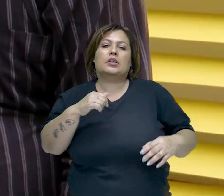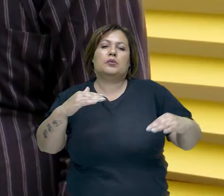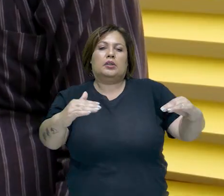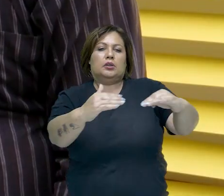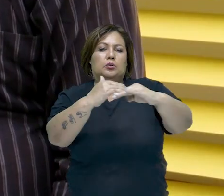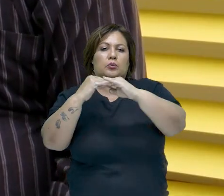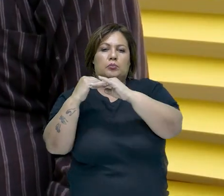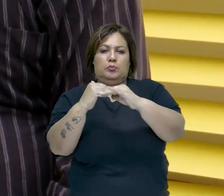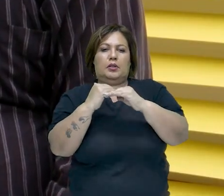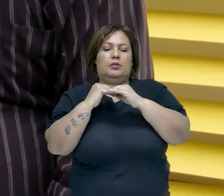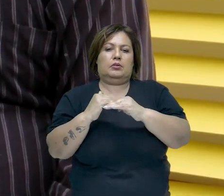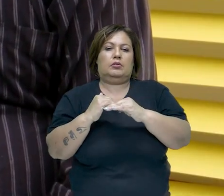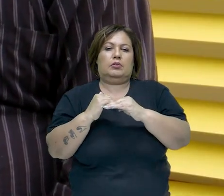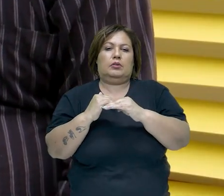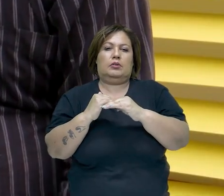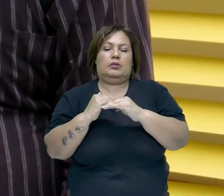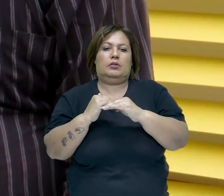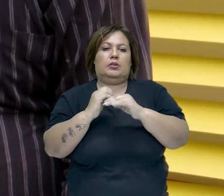estabelecer padrões,